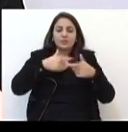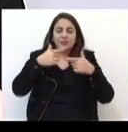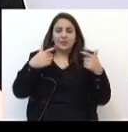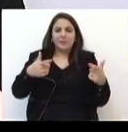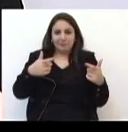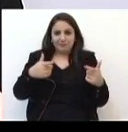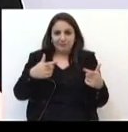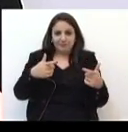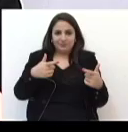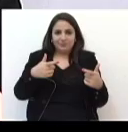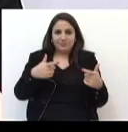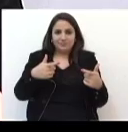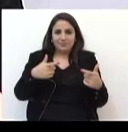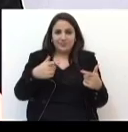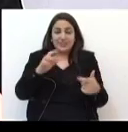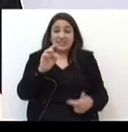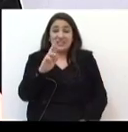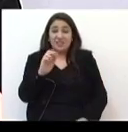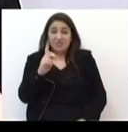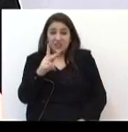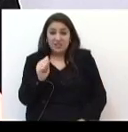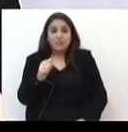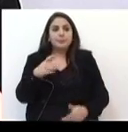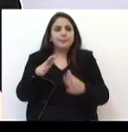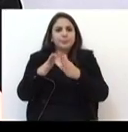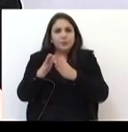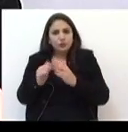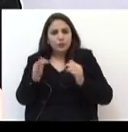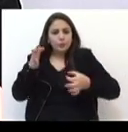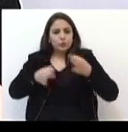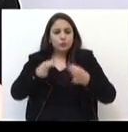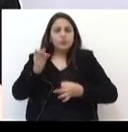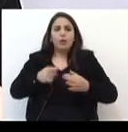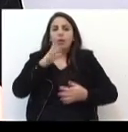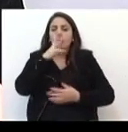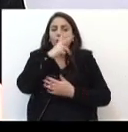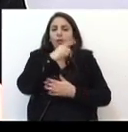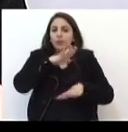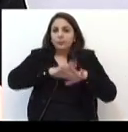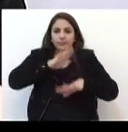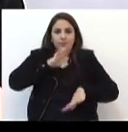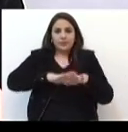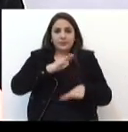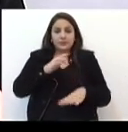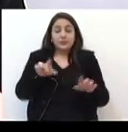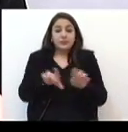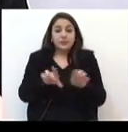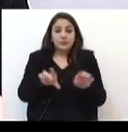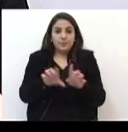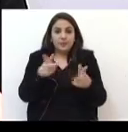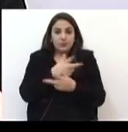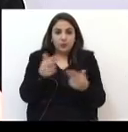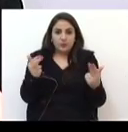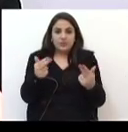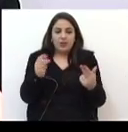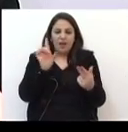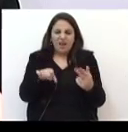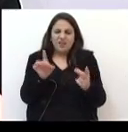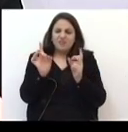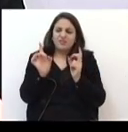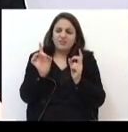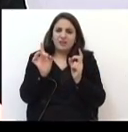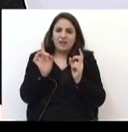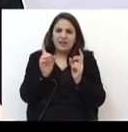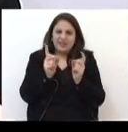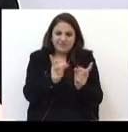traficantes, porque tem que pedir mandado judicial ao juiz, e isso às vezes demora muito. E é o tráfico de